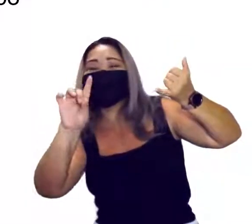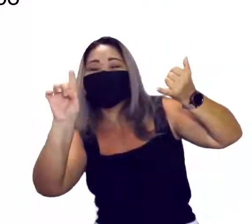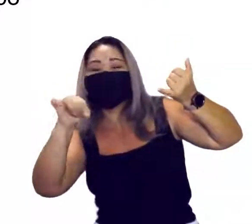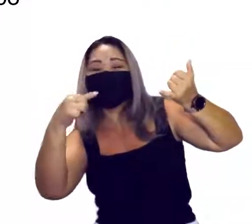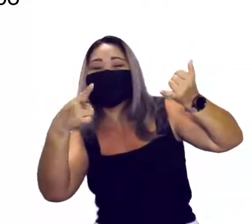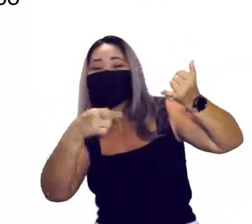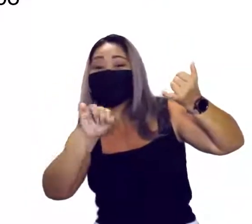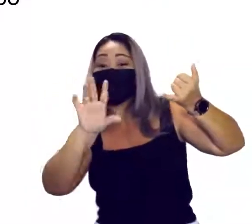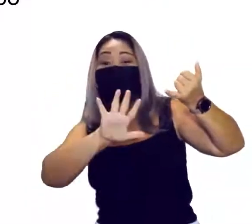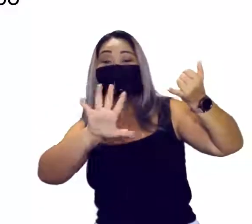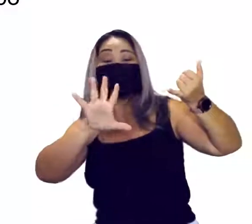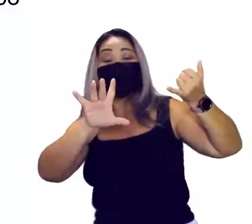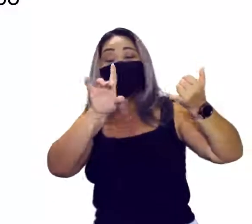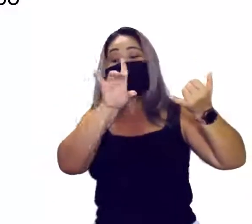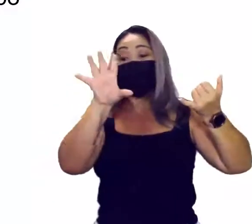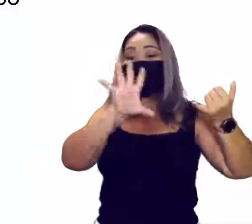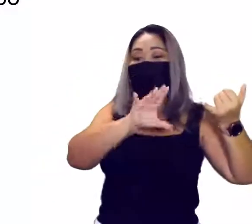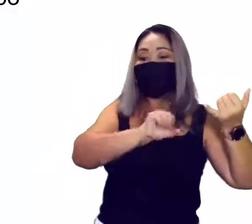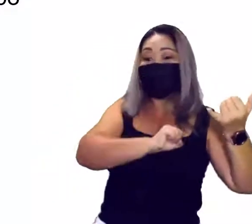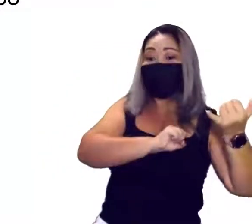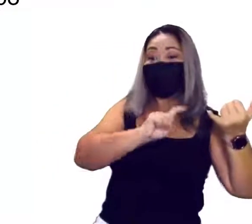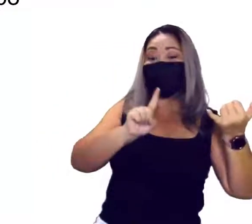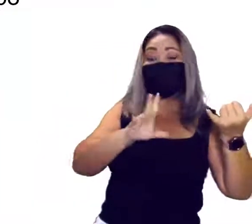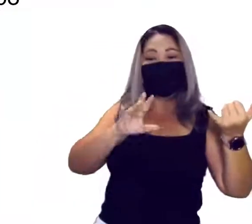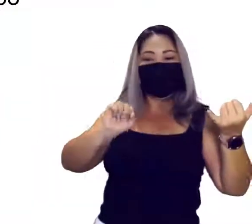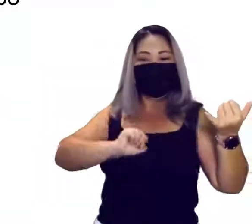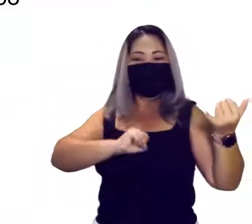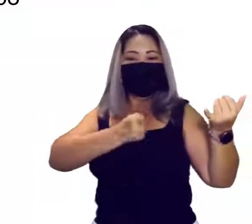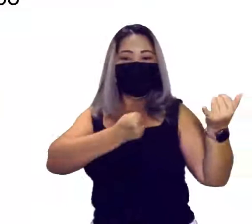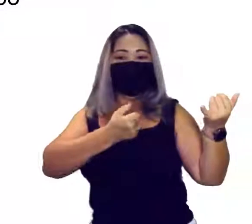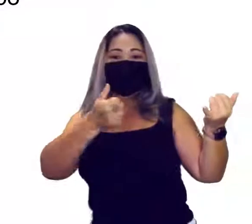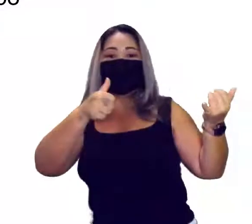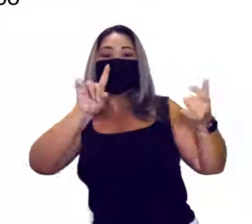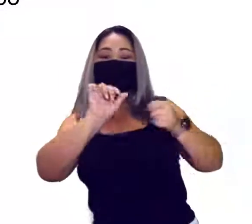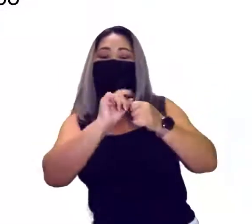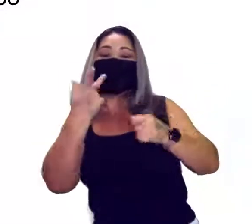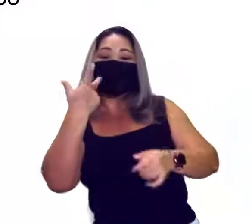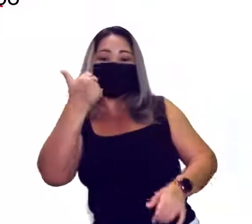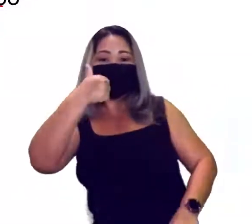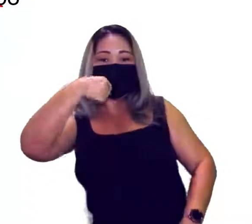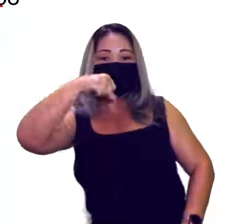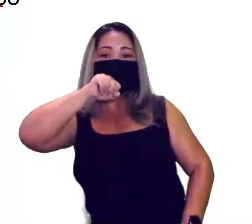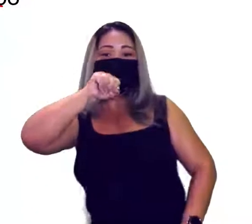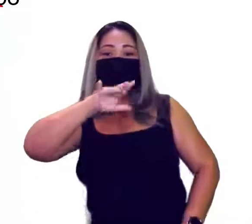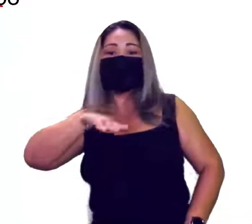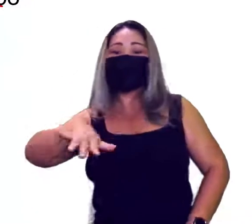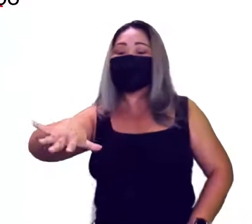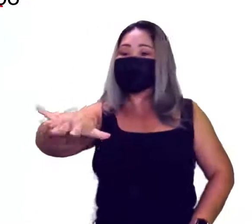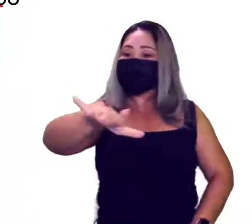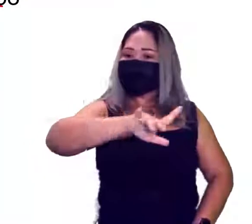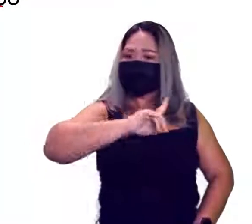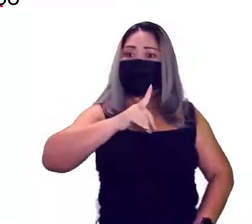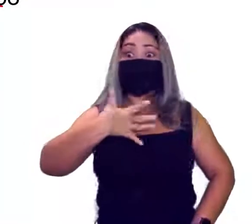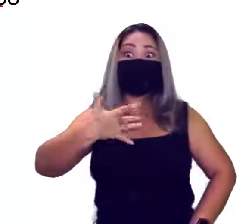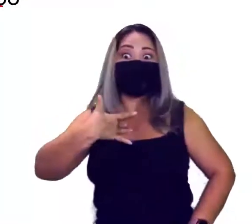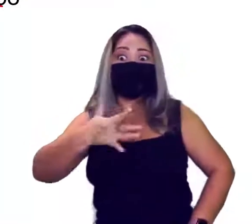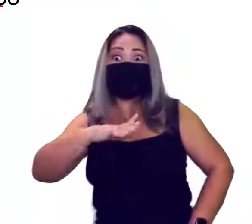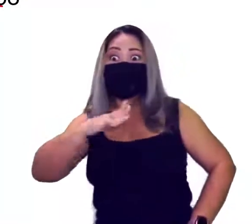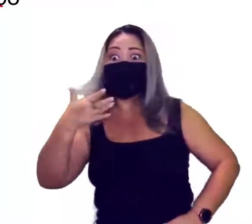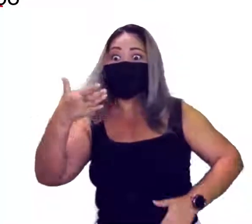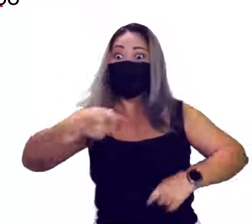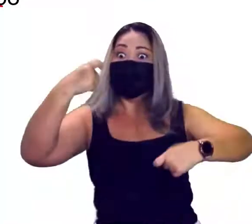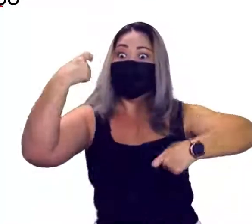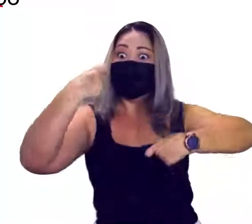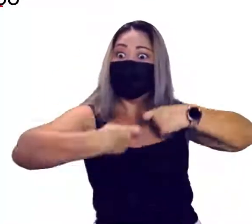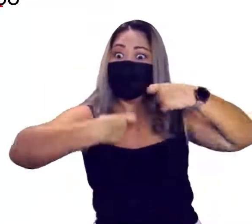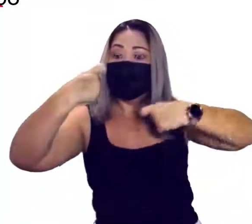odiava os pais, sendo considerado perigoso pelo comportamento insaciável no campo de batalha. Então os pais dele